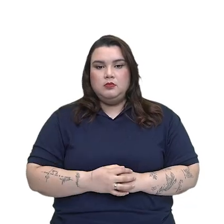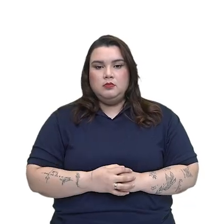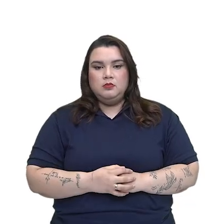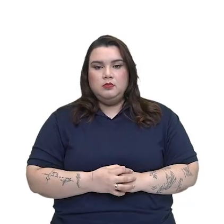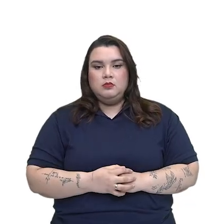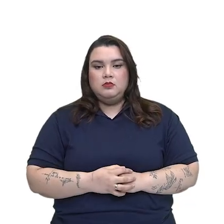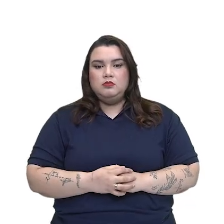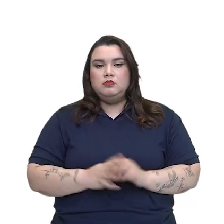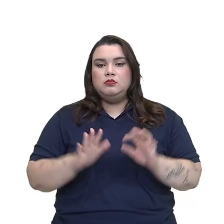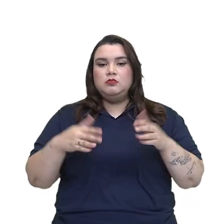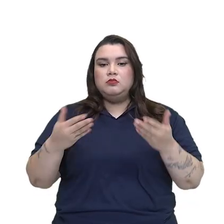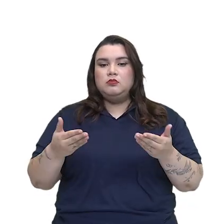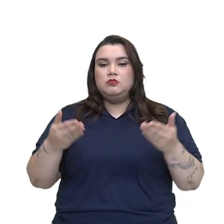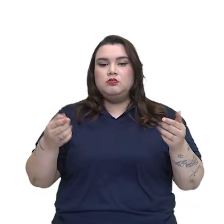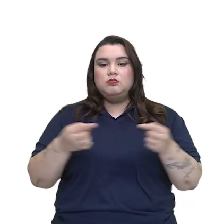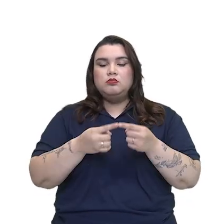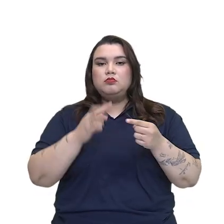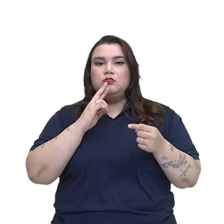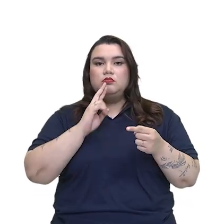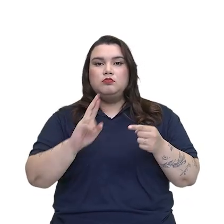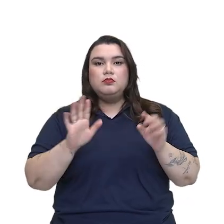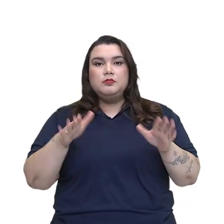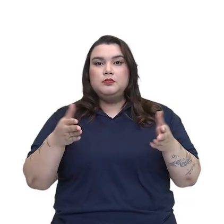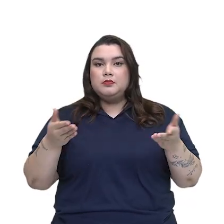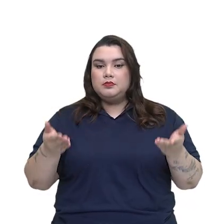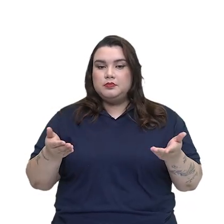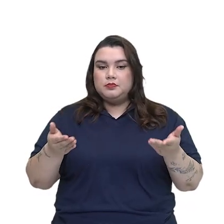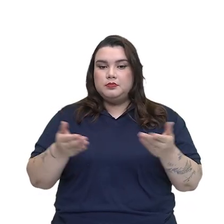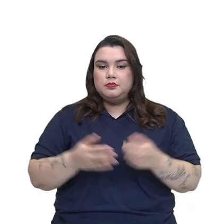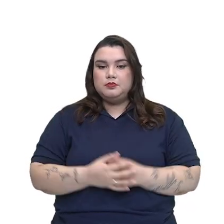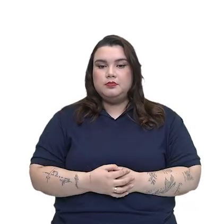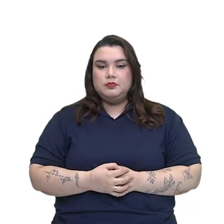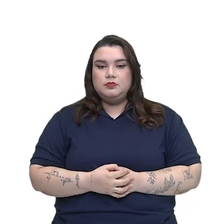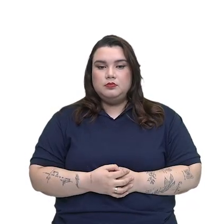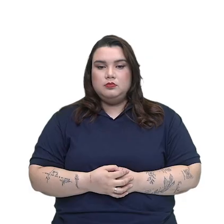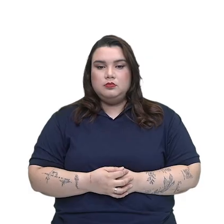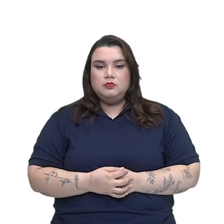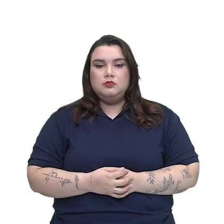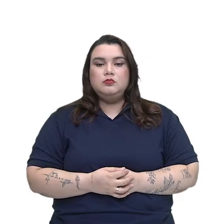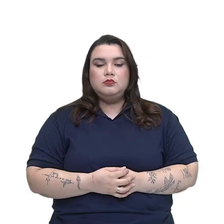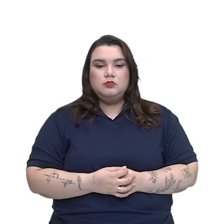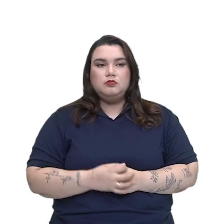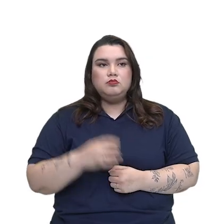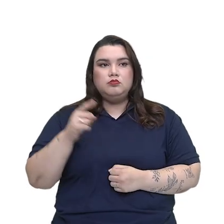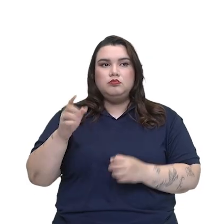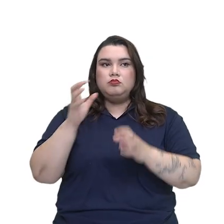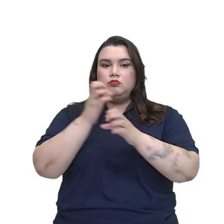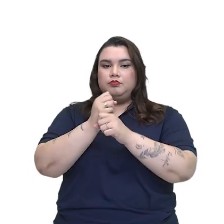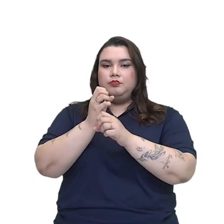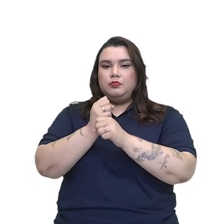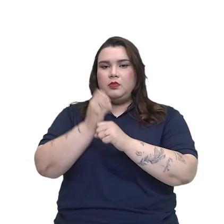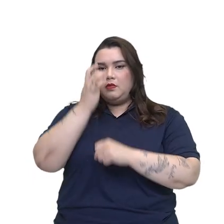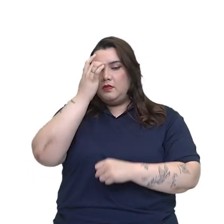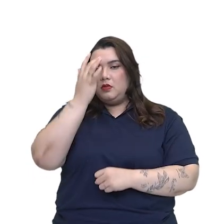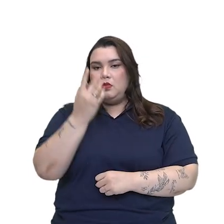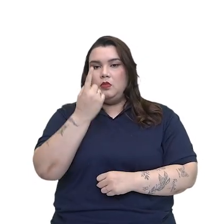1,4. E vamos ver quanto é que vai dar isso. Conta normal, olha. Está aqui a nossa continha. Ó.